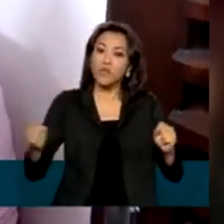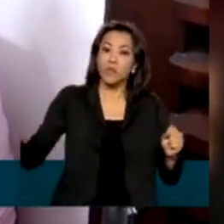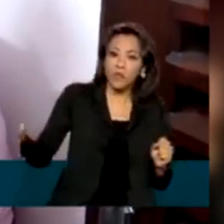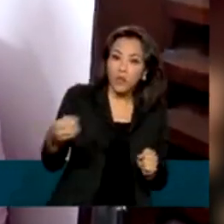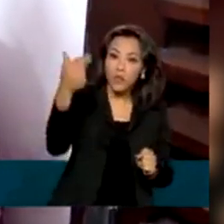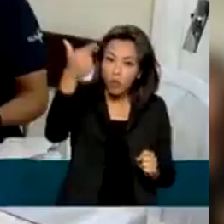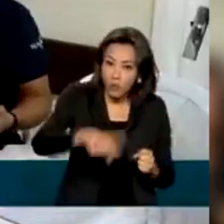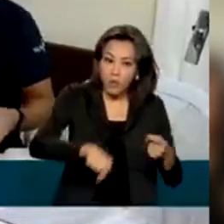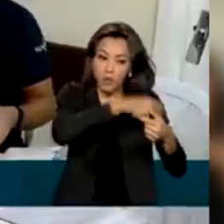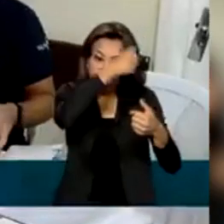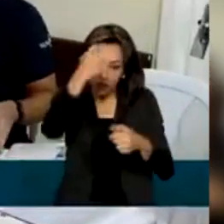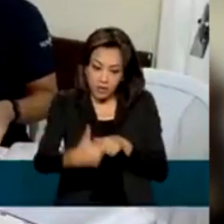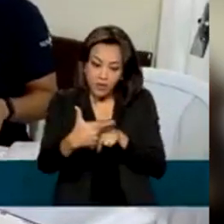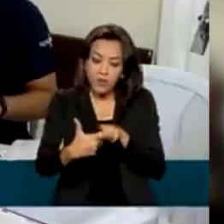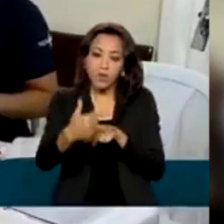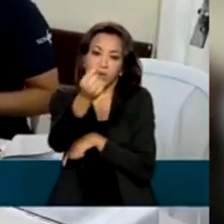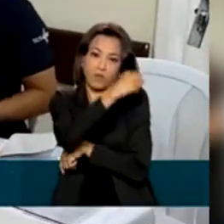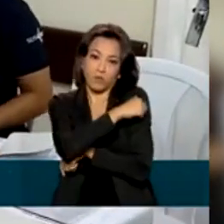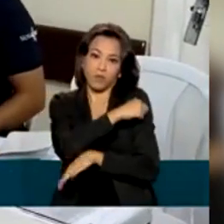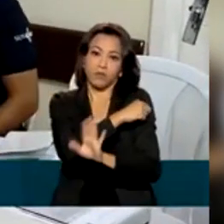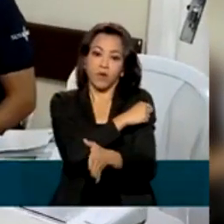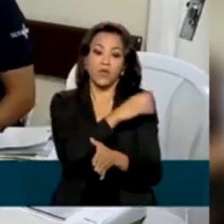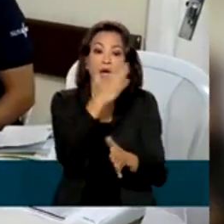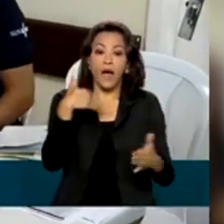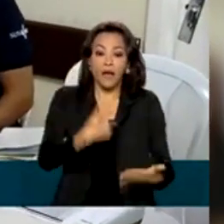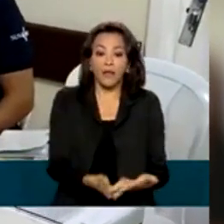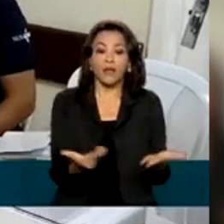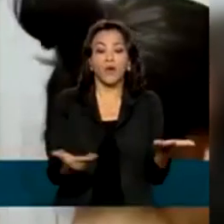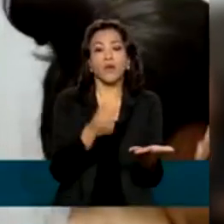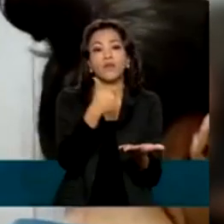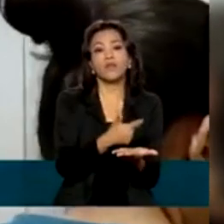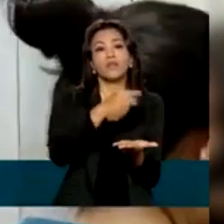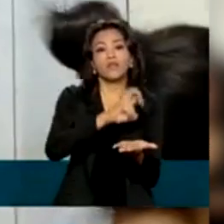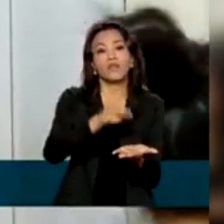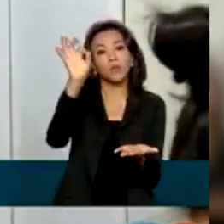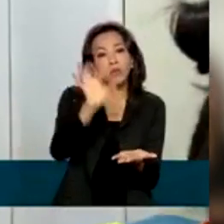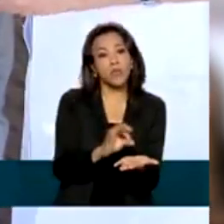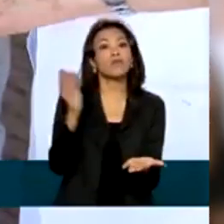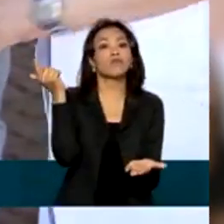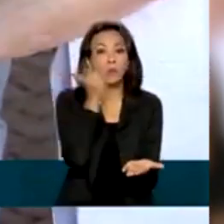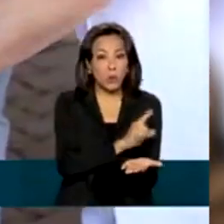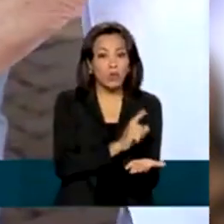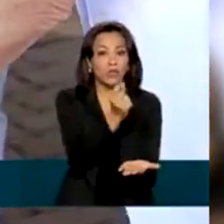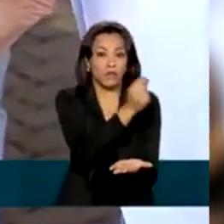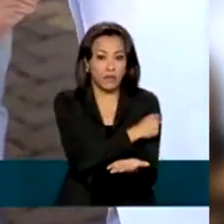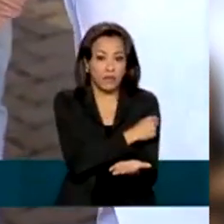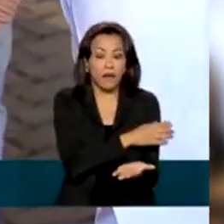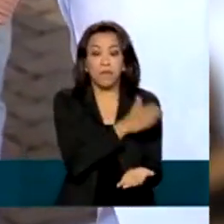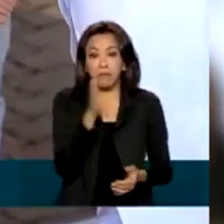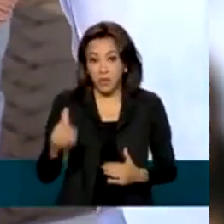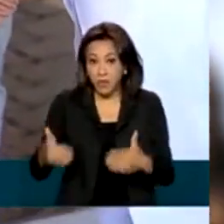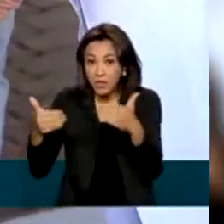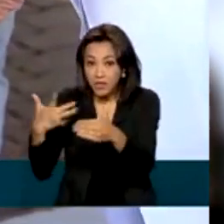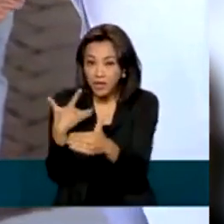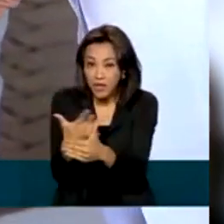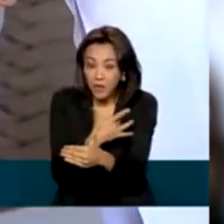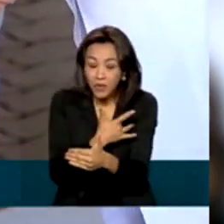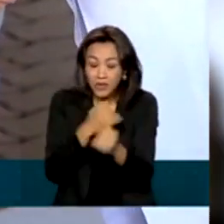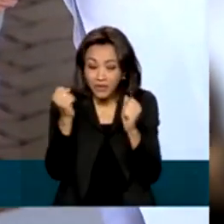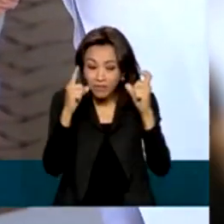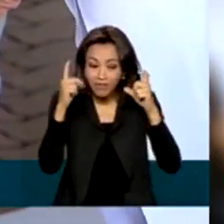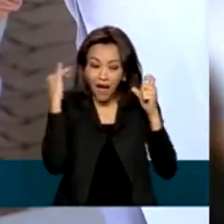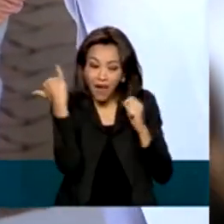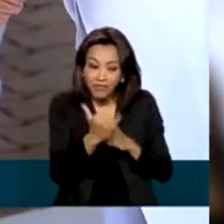nova dose. Até agora, apenas 25% do público-alvo foi imunizado e o Ministério da Saúde alerta para